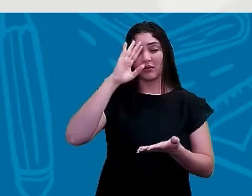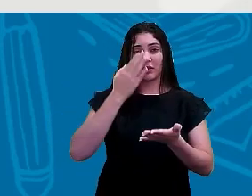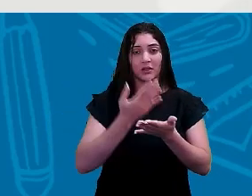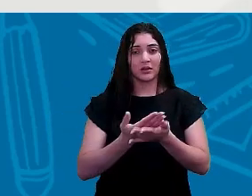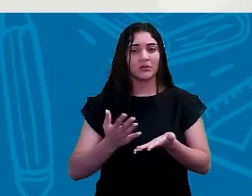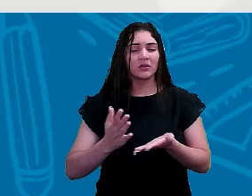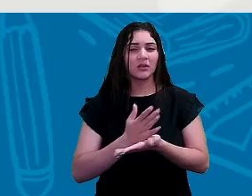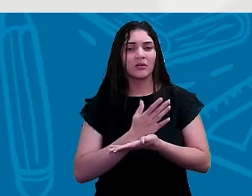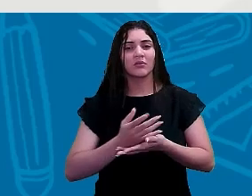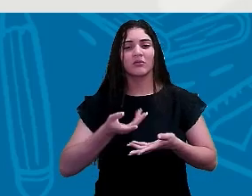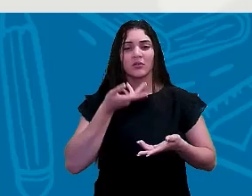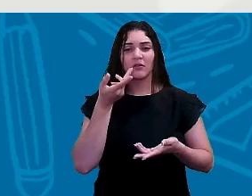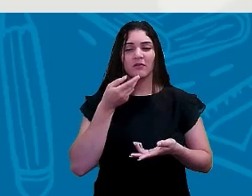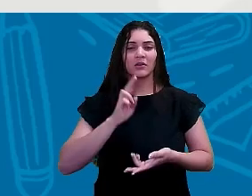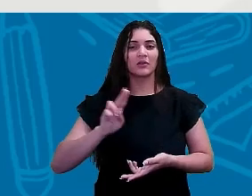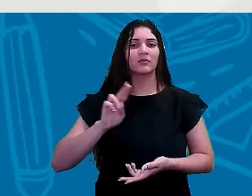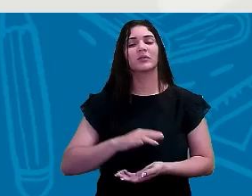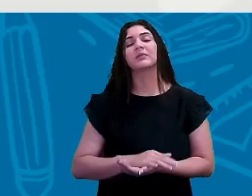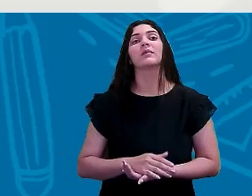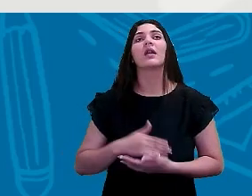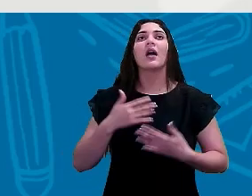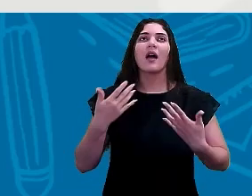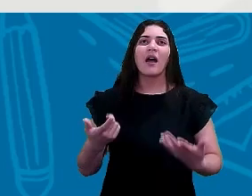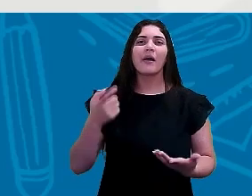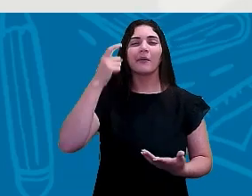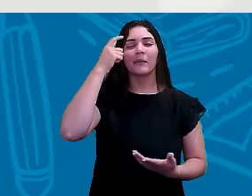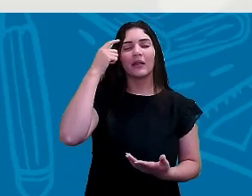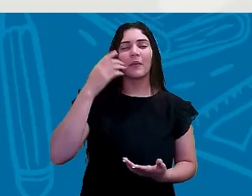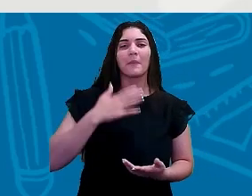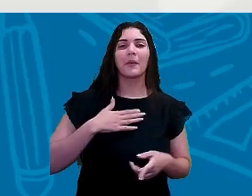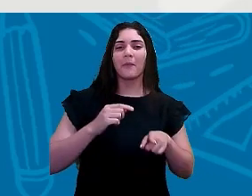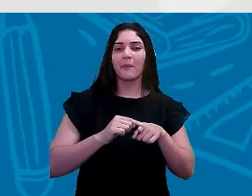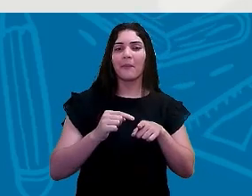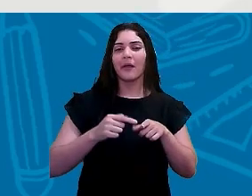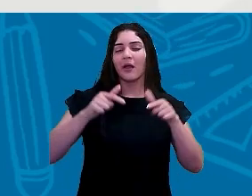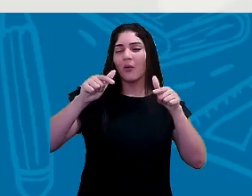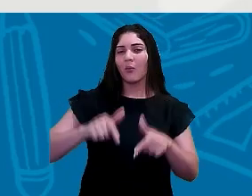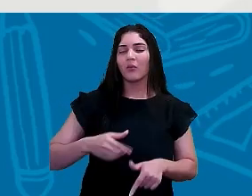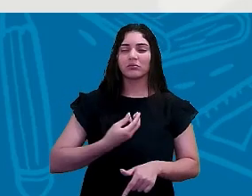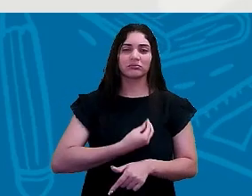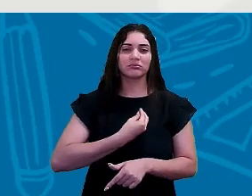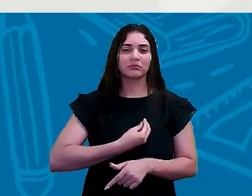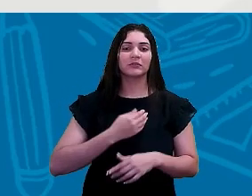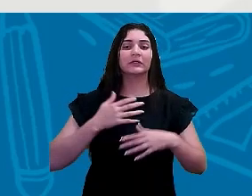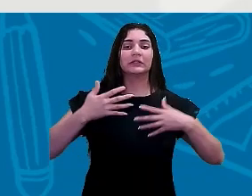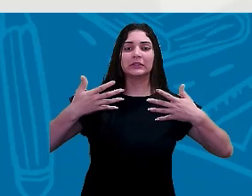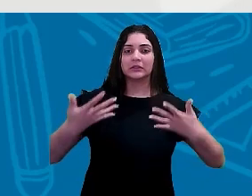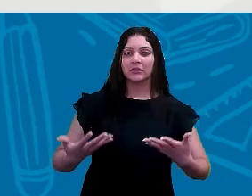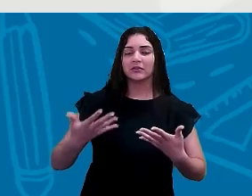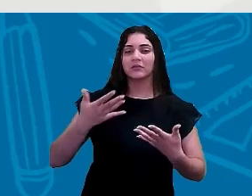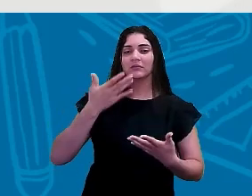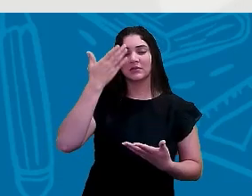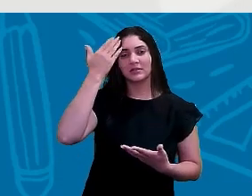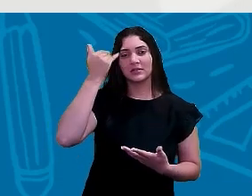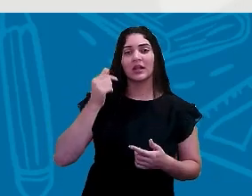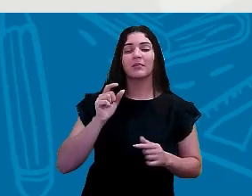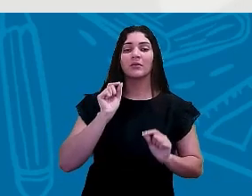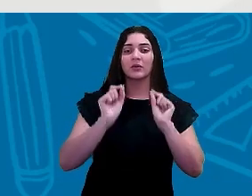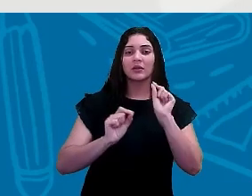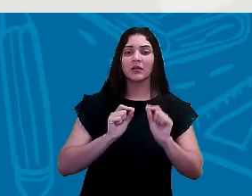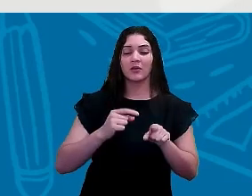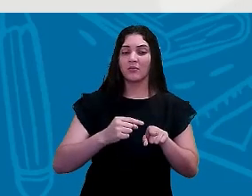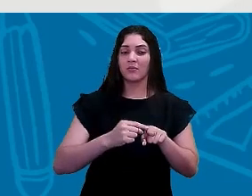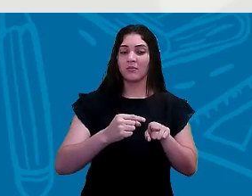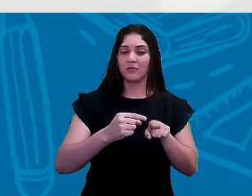que eu falei aqui o nome, e vocês pensaram, meu bairro é onde eu moro. Então, vocês sabem agora que o bairro,